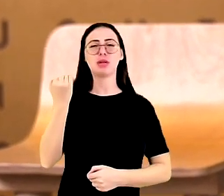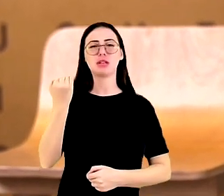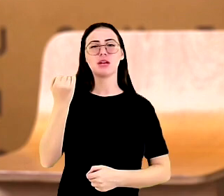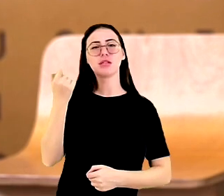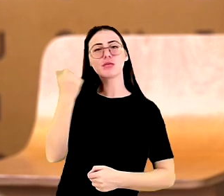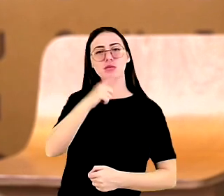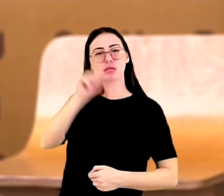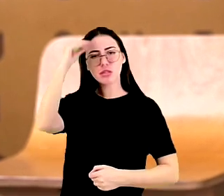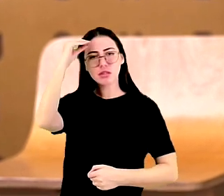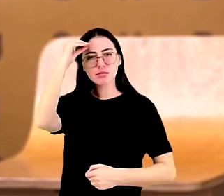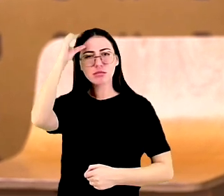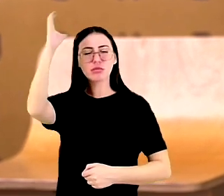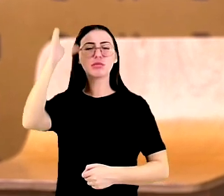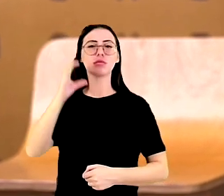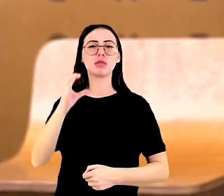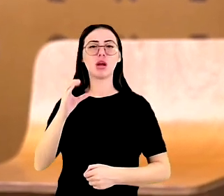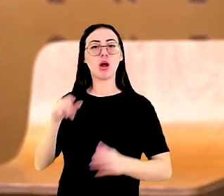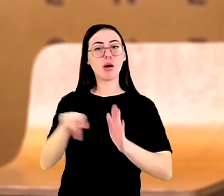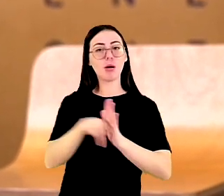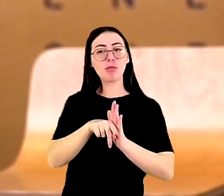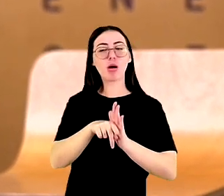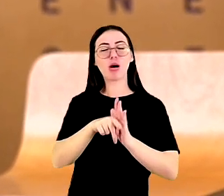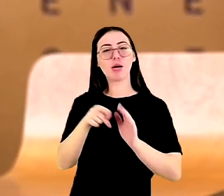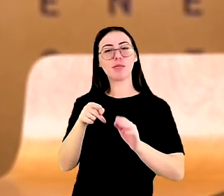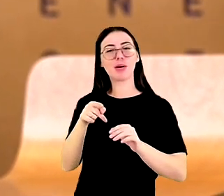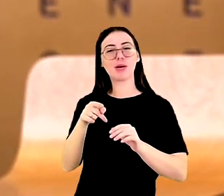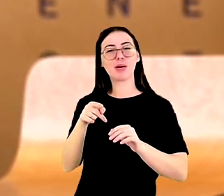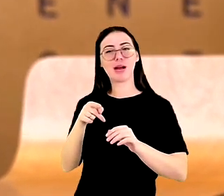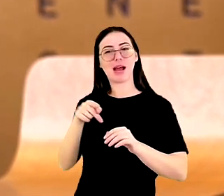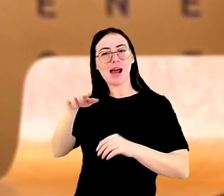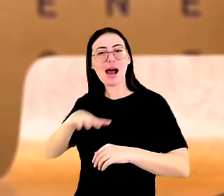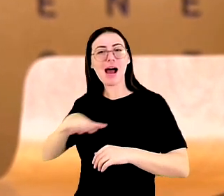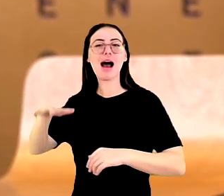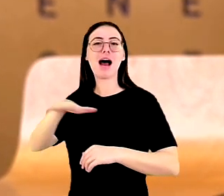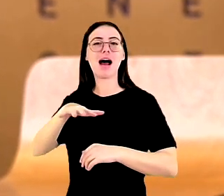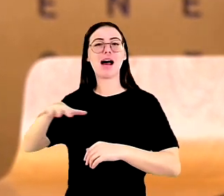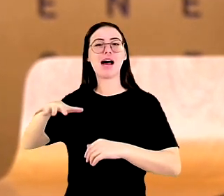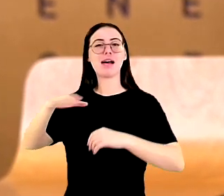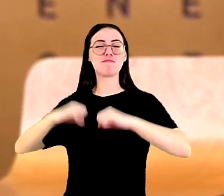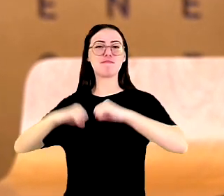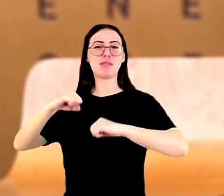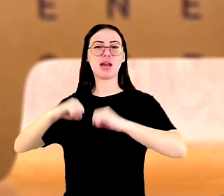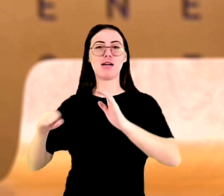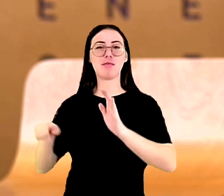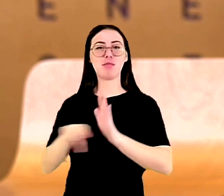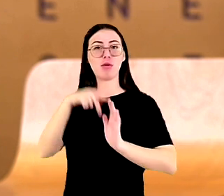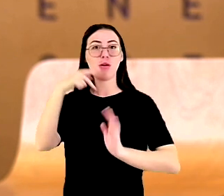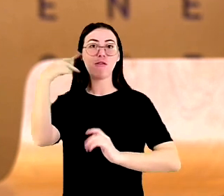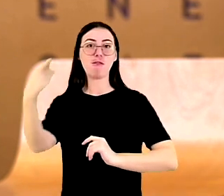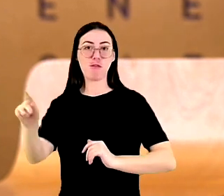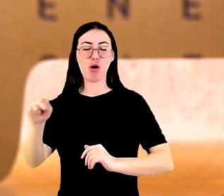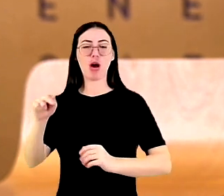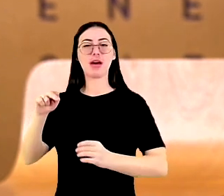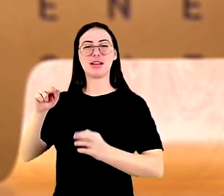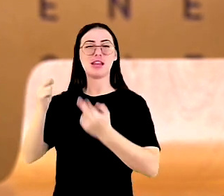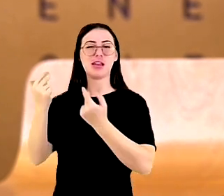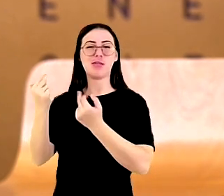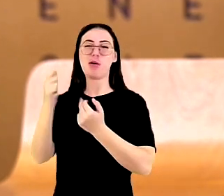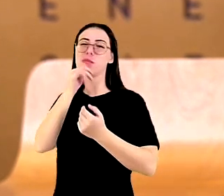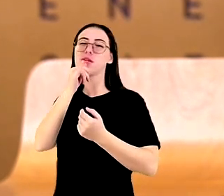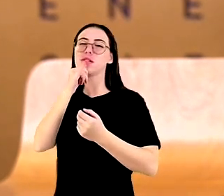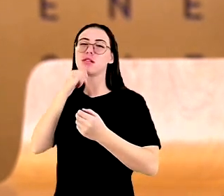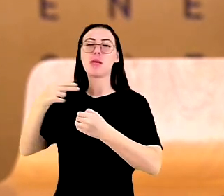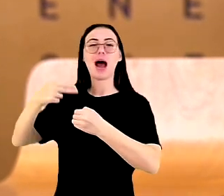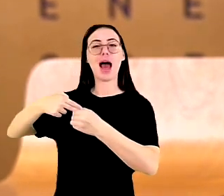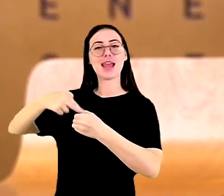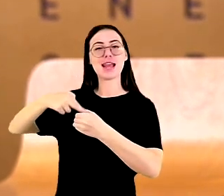de mercado que uma grande possui, como a Raízen, mas também acesso, né? Acesso a clientes, acesso